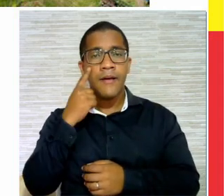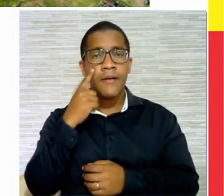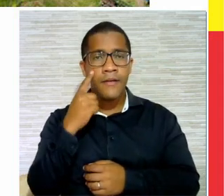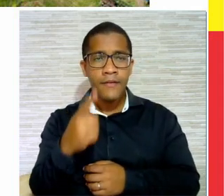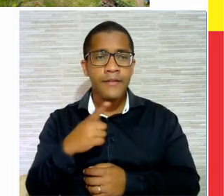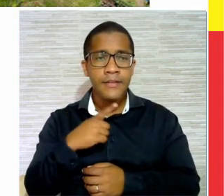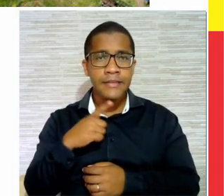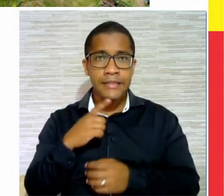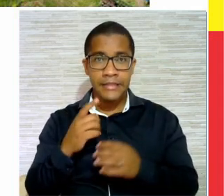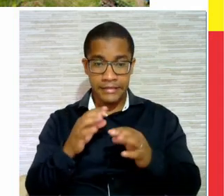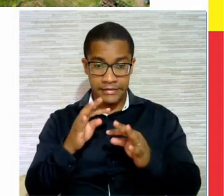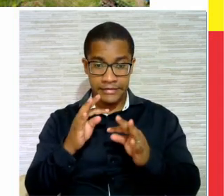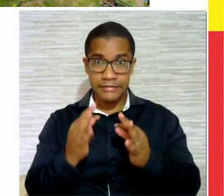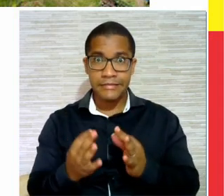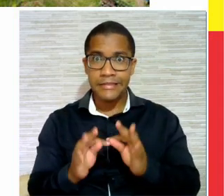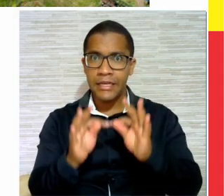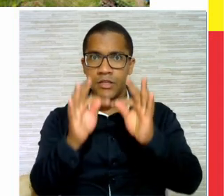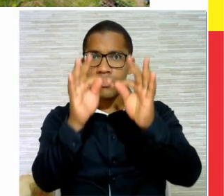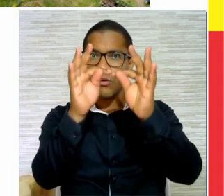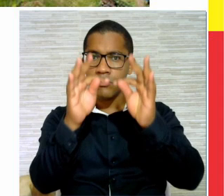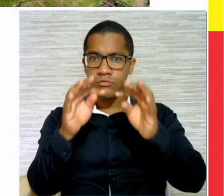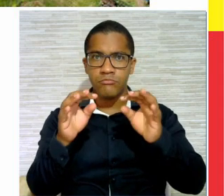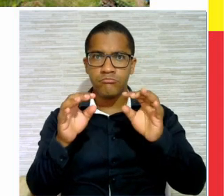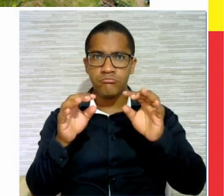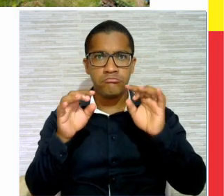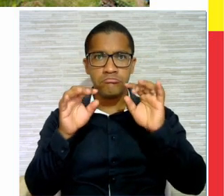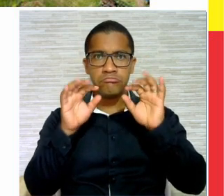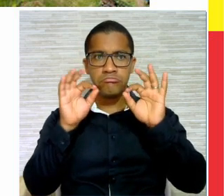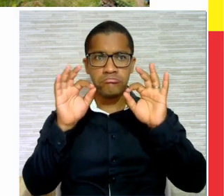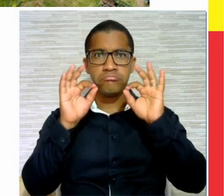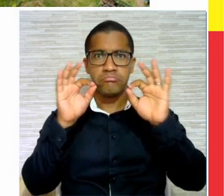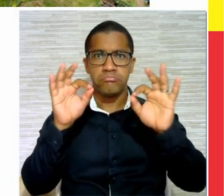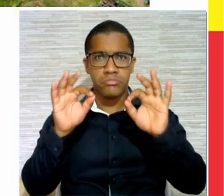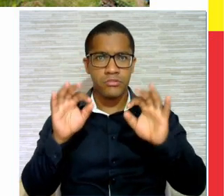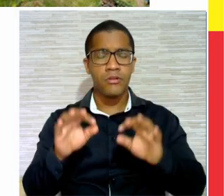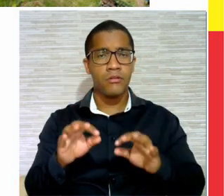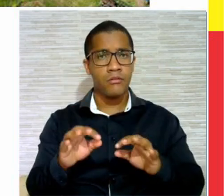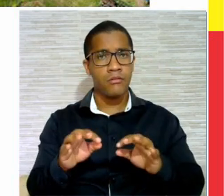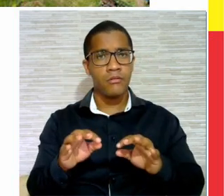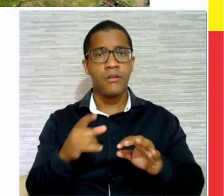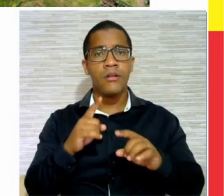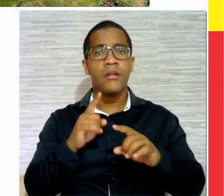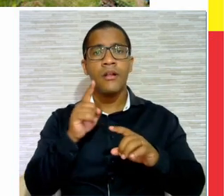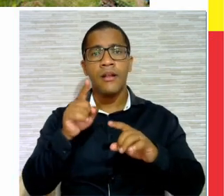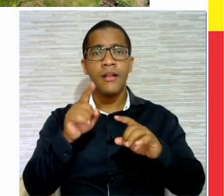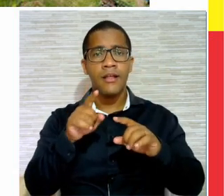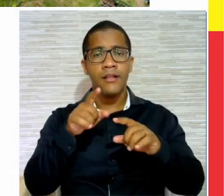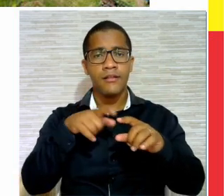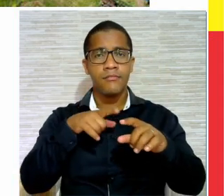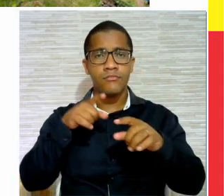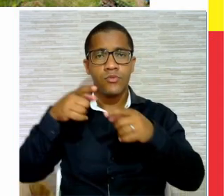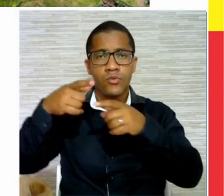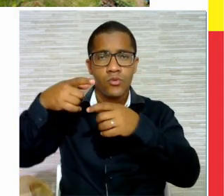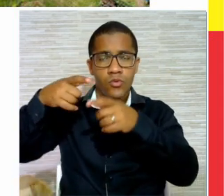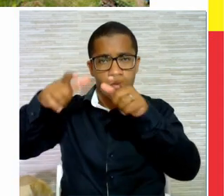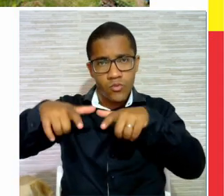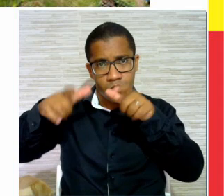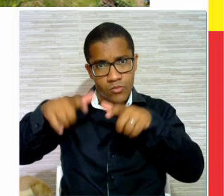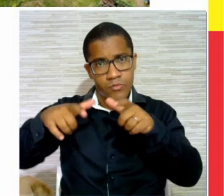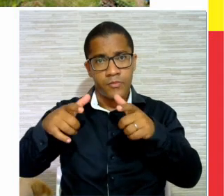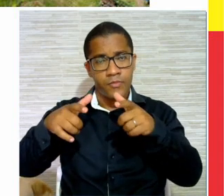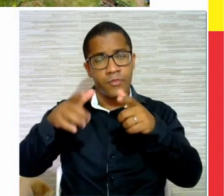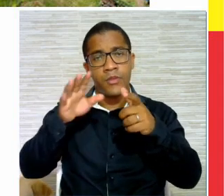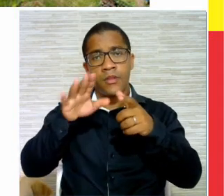vai ver uma tecnologia de ponta dentro das fazendas, né? A gente vai ver